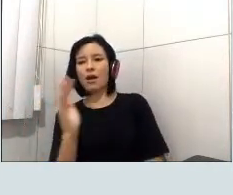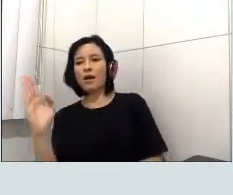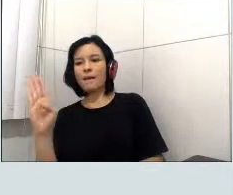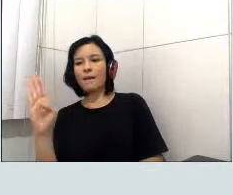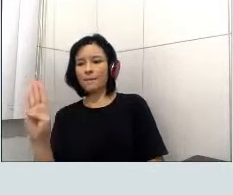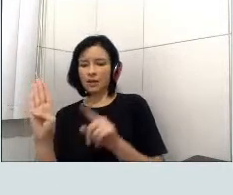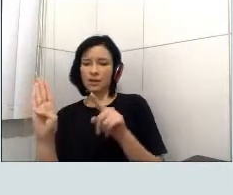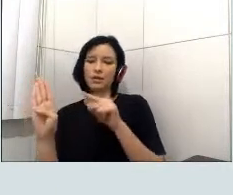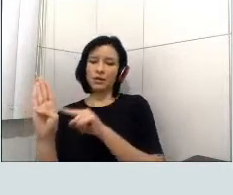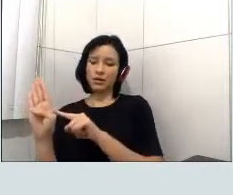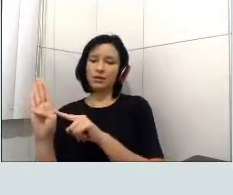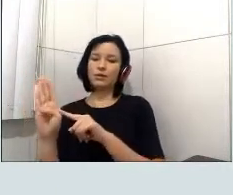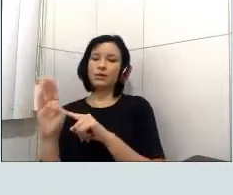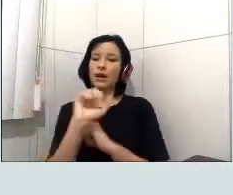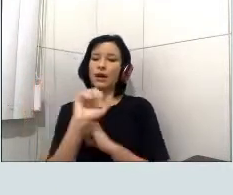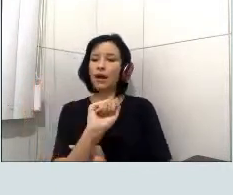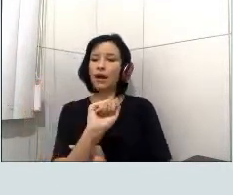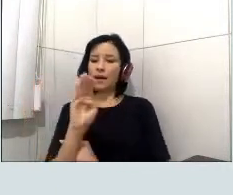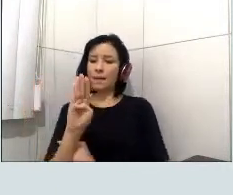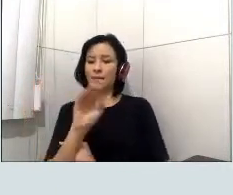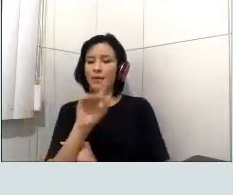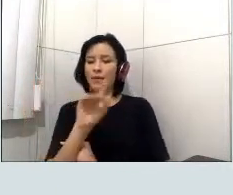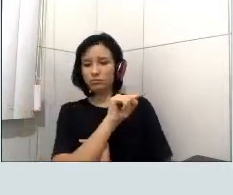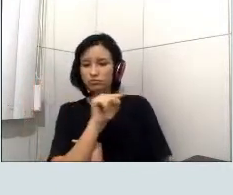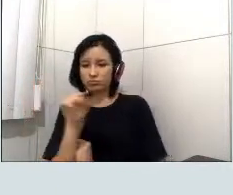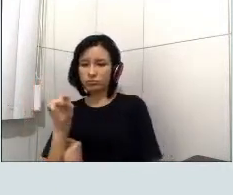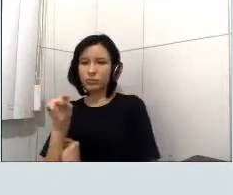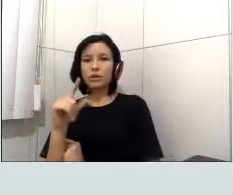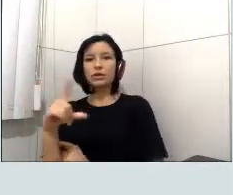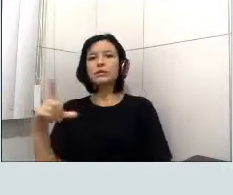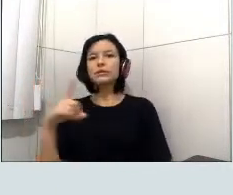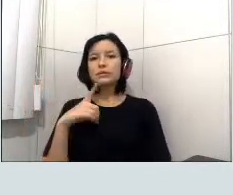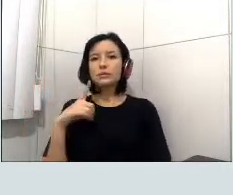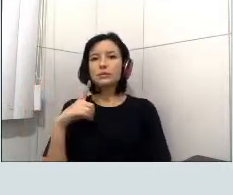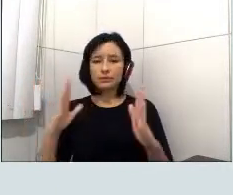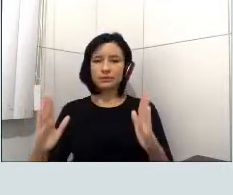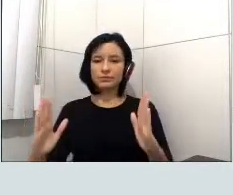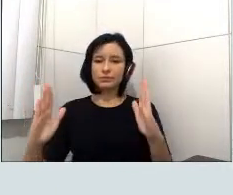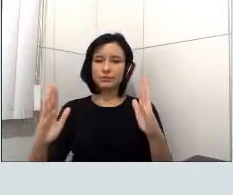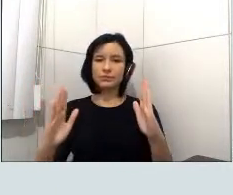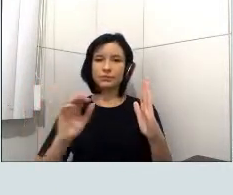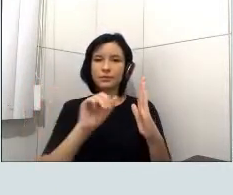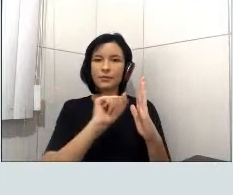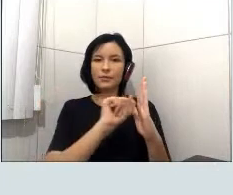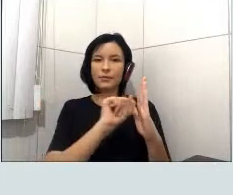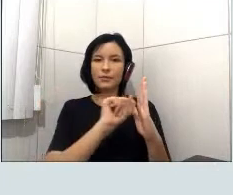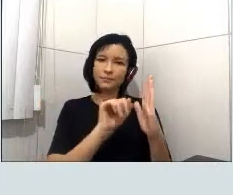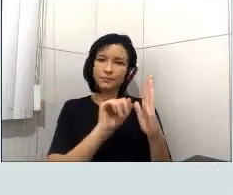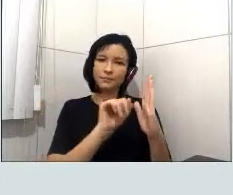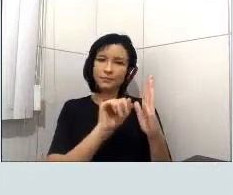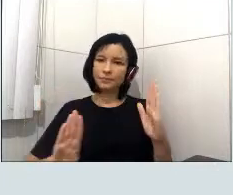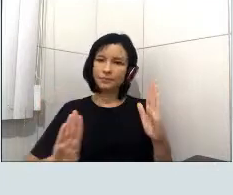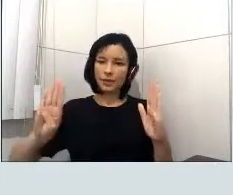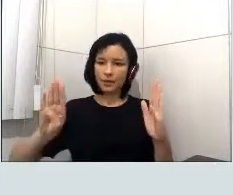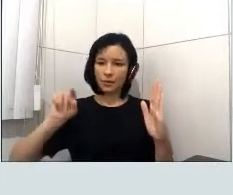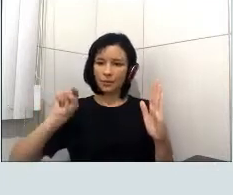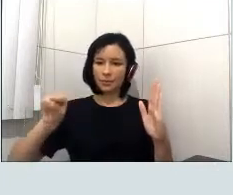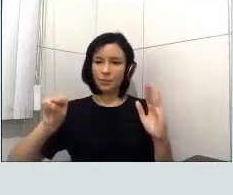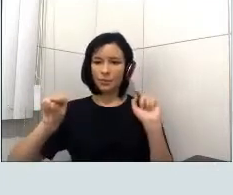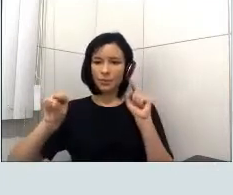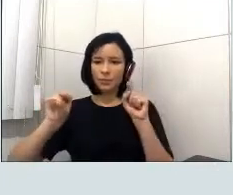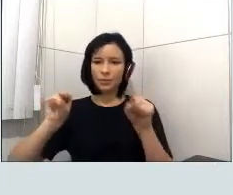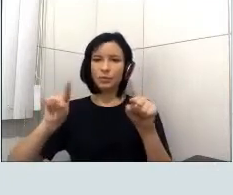até B existem vários pontinhos que estão dentro deles, dentro desse segmento de